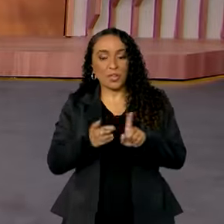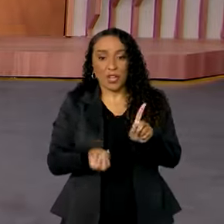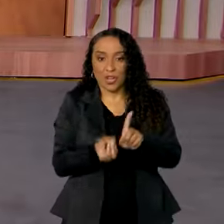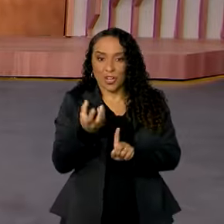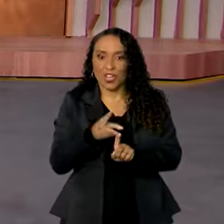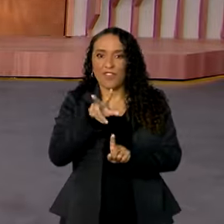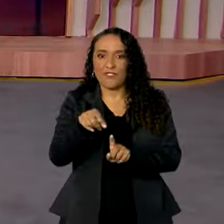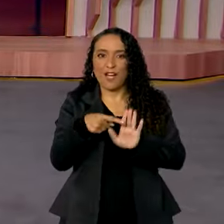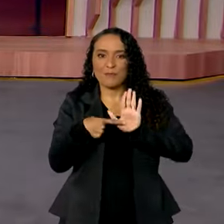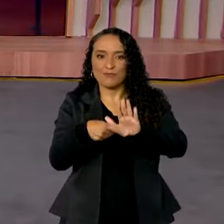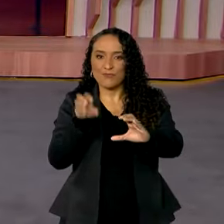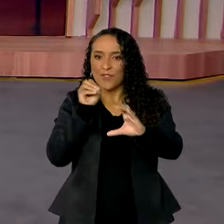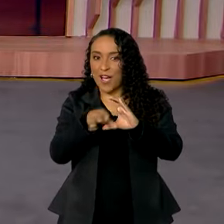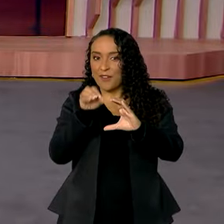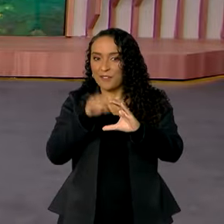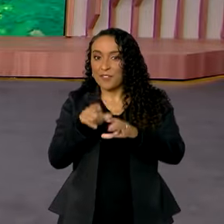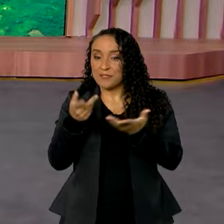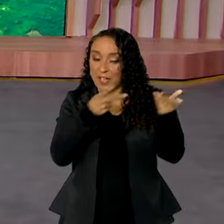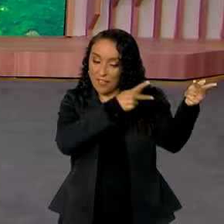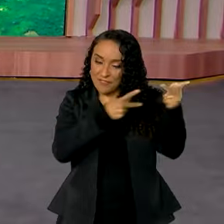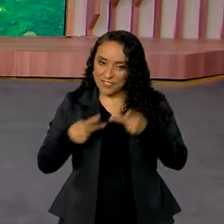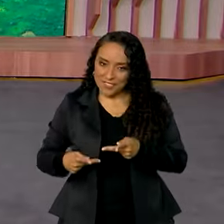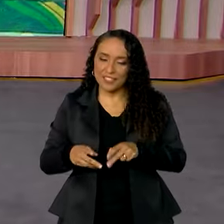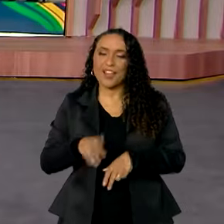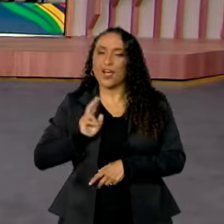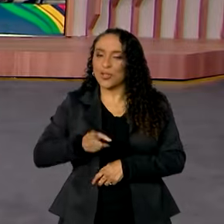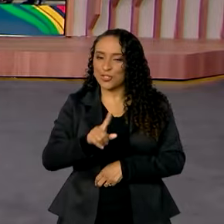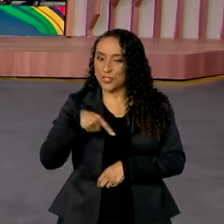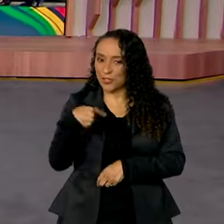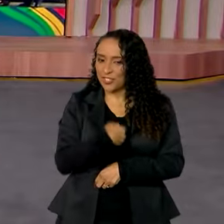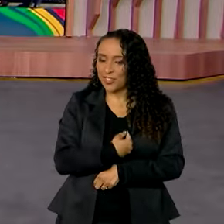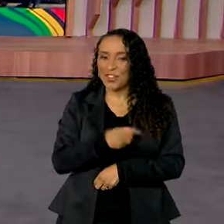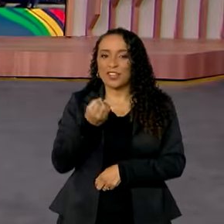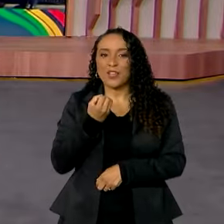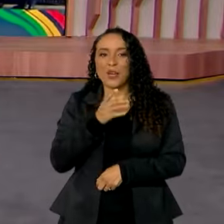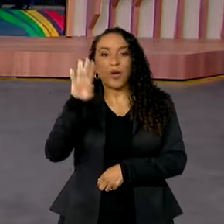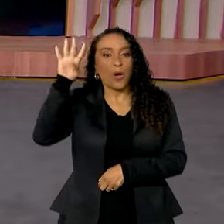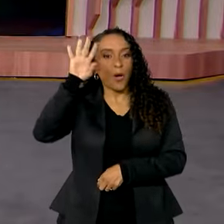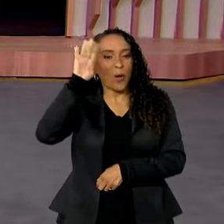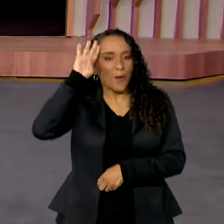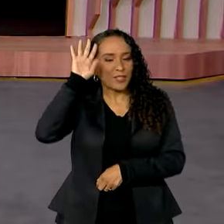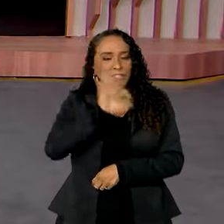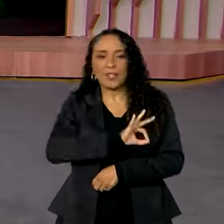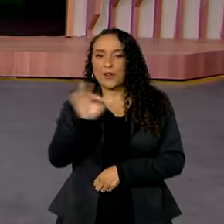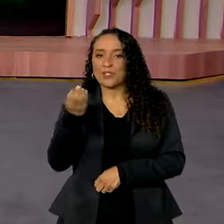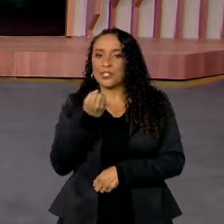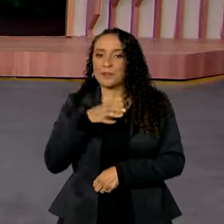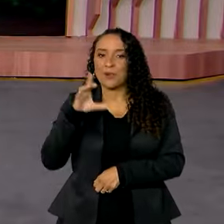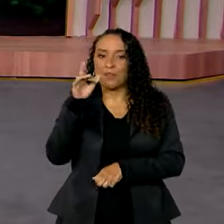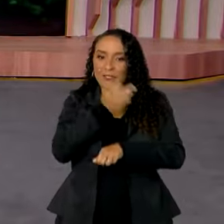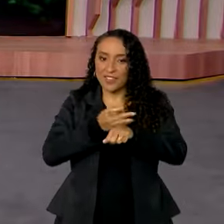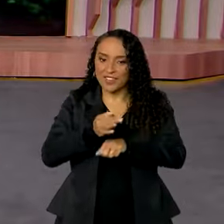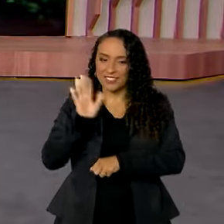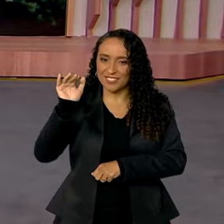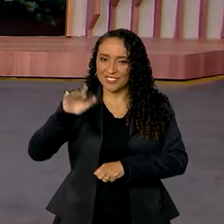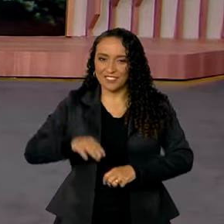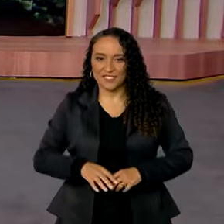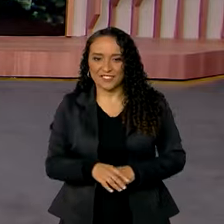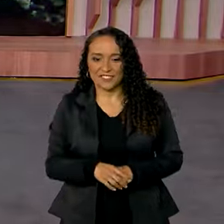vai transmitir ao vivo essa visita. Então continue conosco, uma ótima quarta-feira, bom feriado, até a próxima.